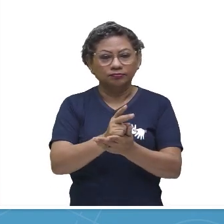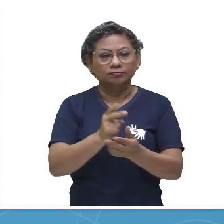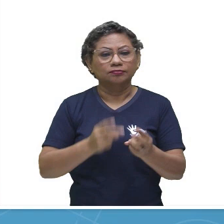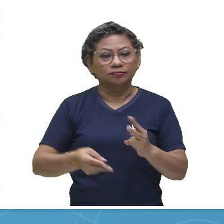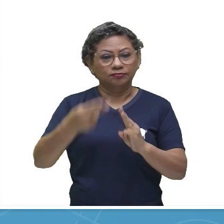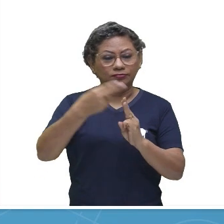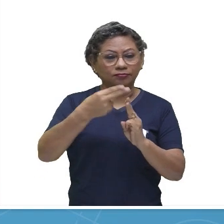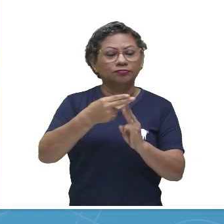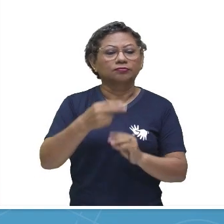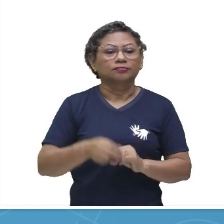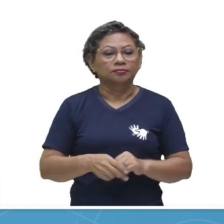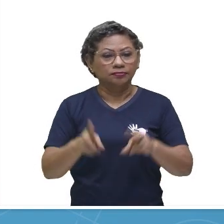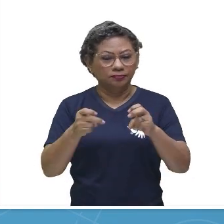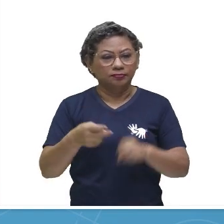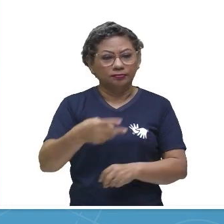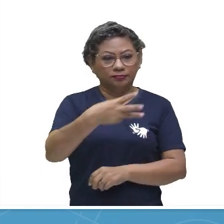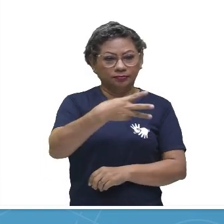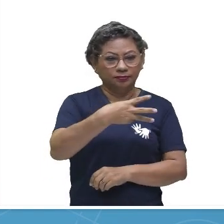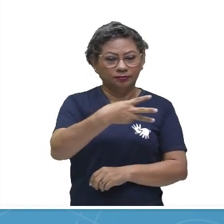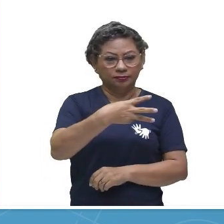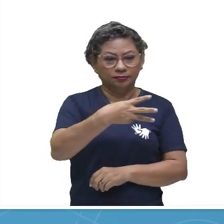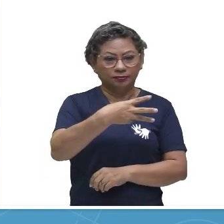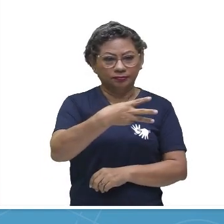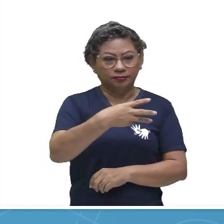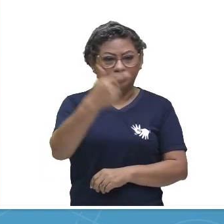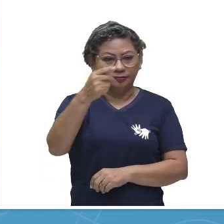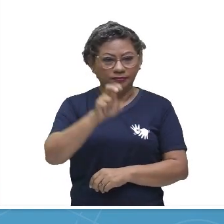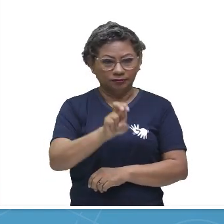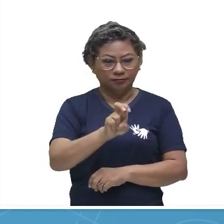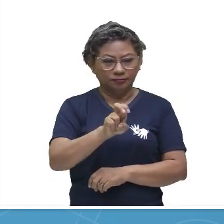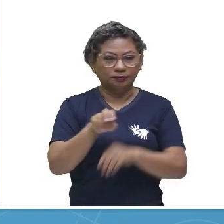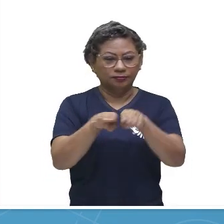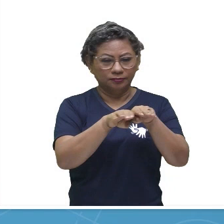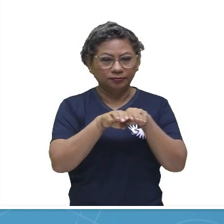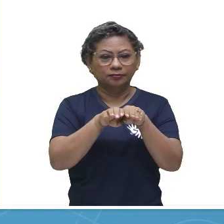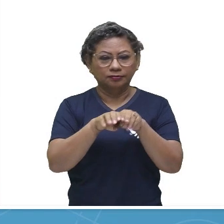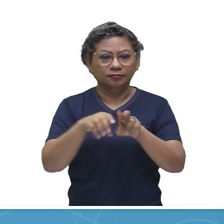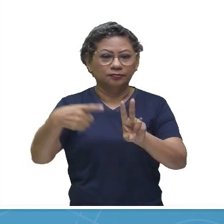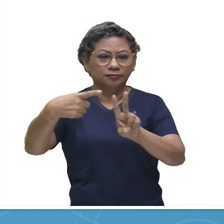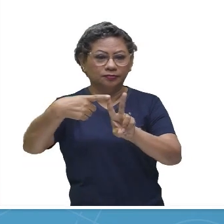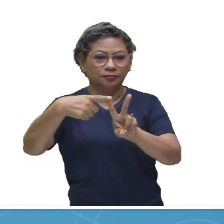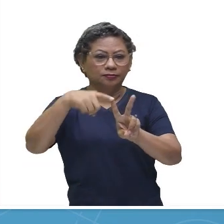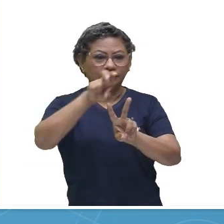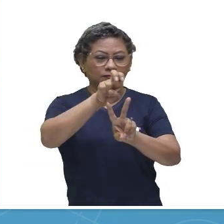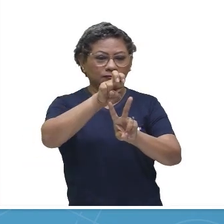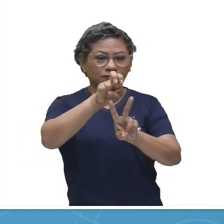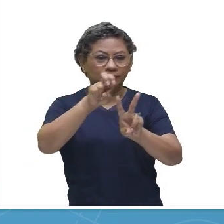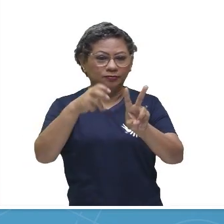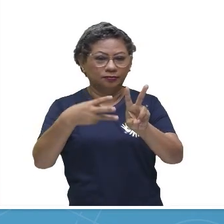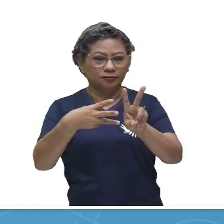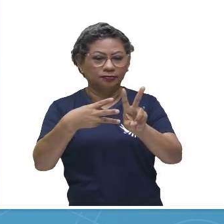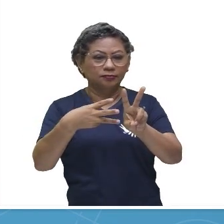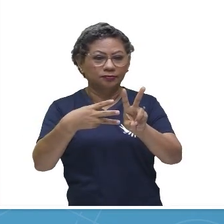numerador. Então, se eu tenho 3 quintos igual a 5, vai ser igual a raiz quinta de 3 ao quadrado. Então,